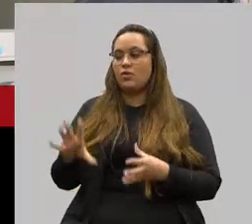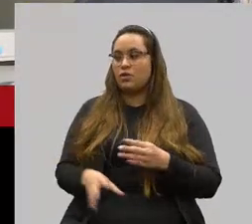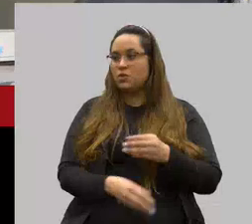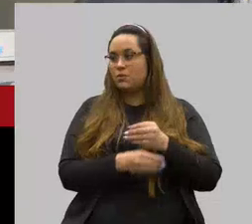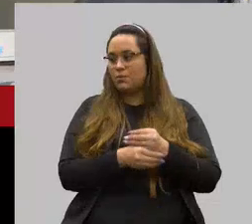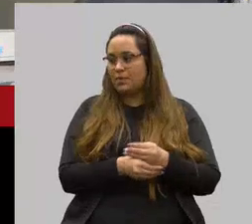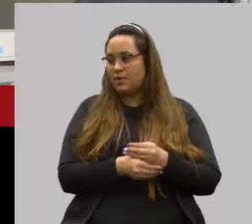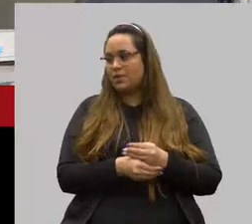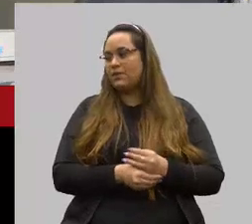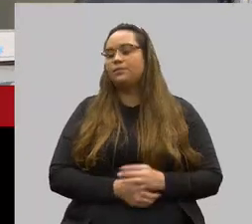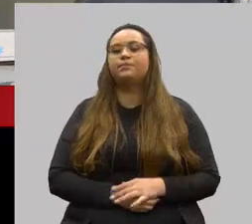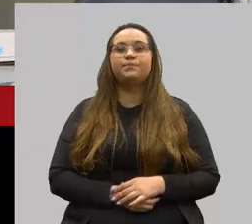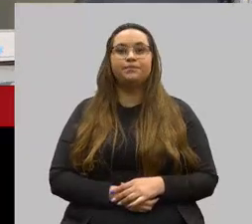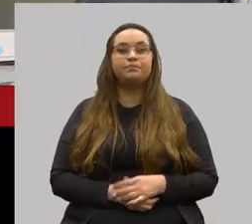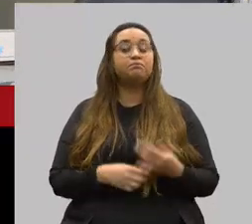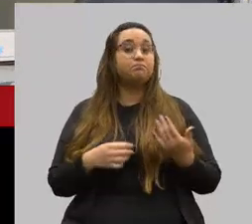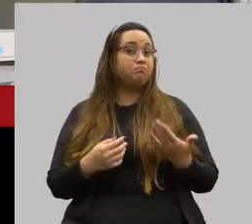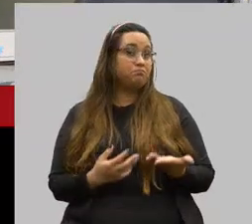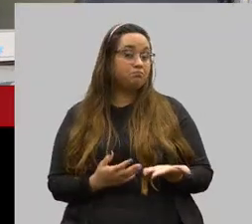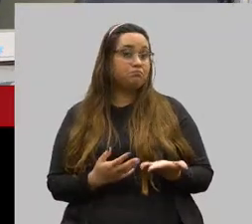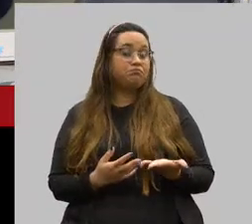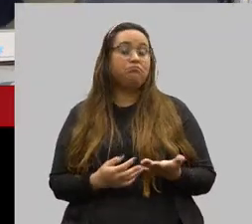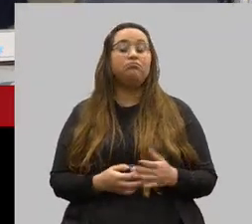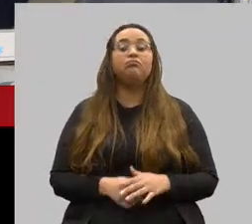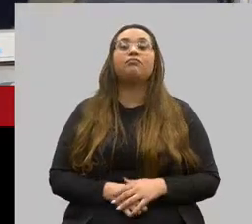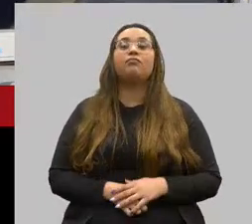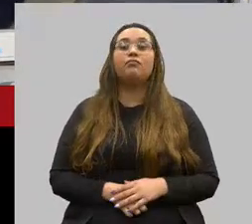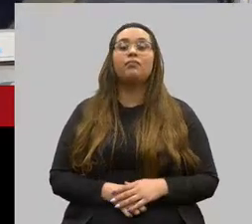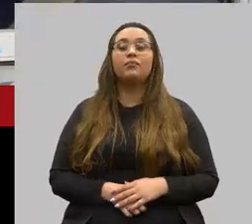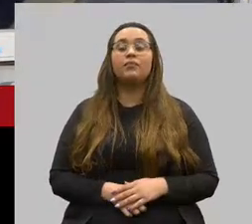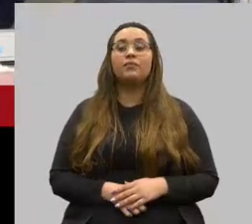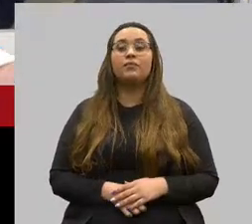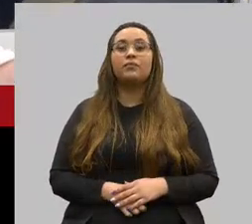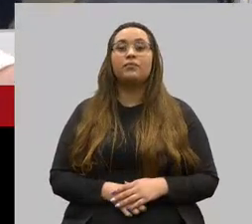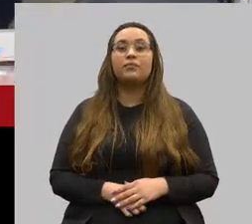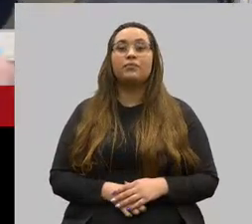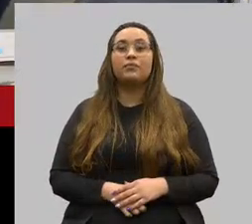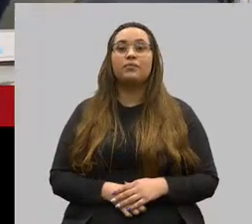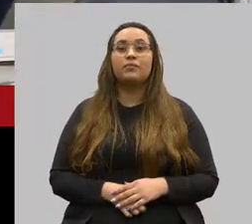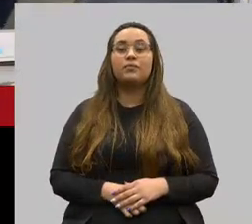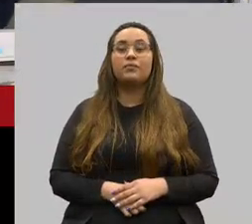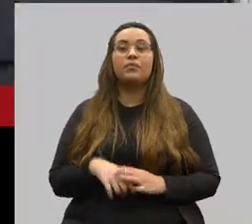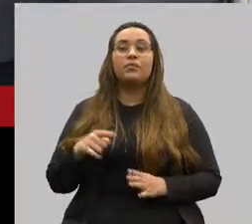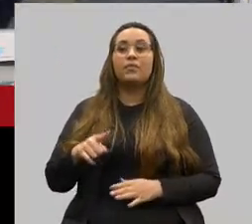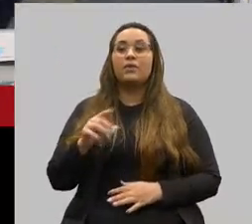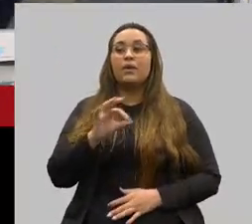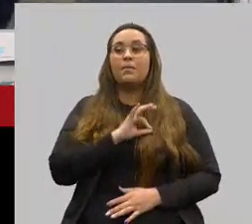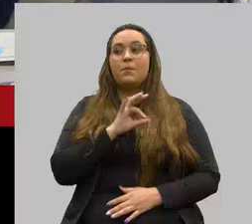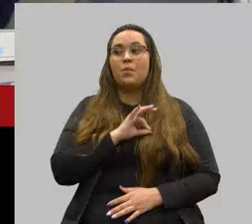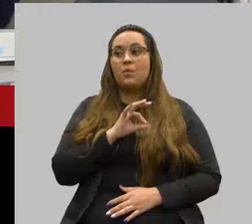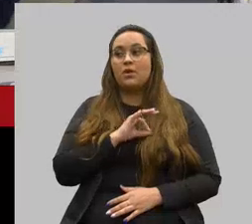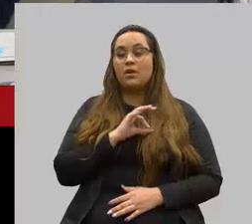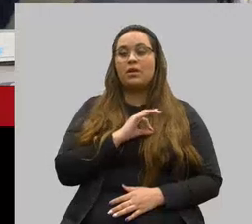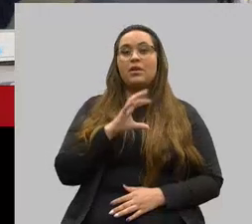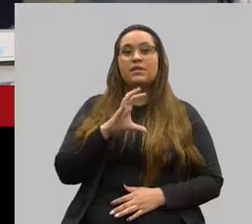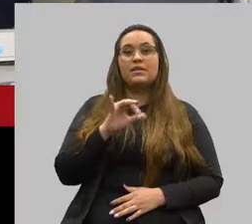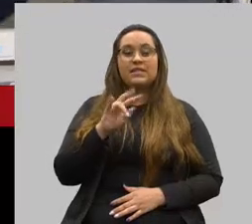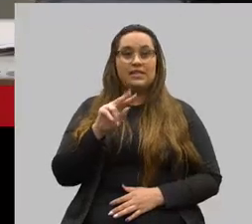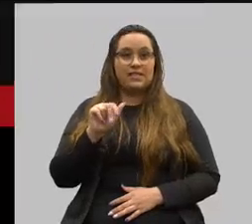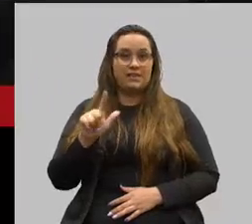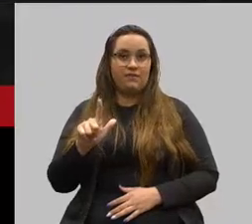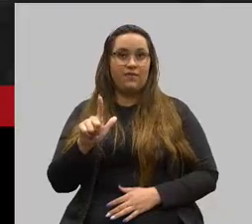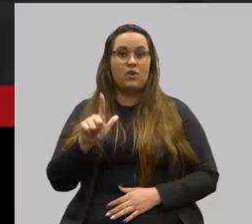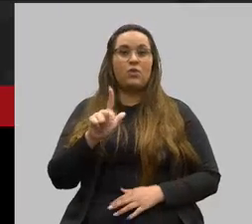eh No que diz respeito aos armamentos da Polícia Civil eh entre junho de